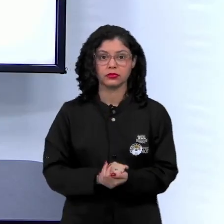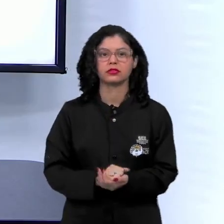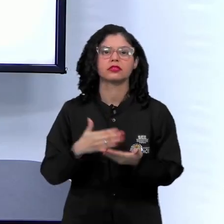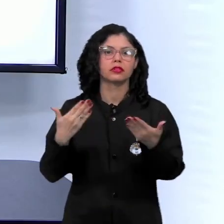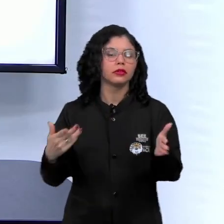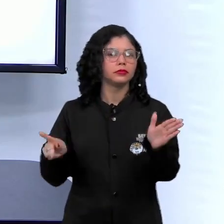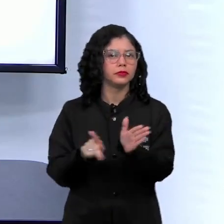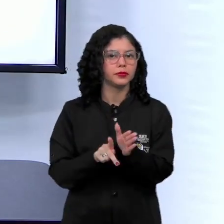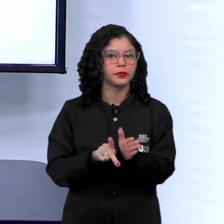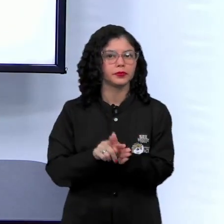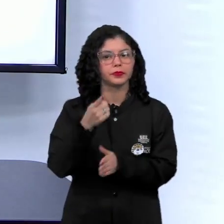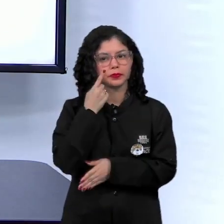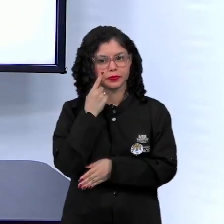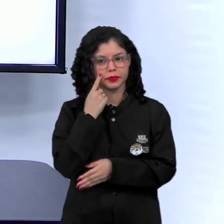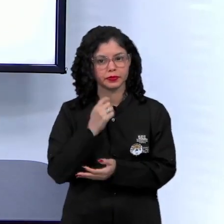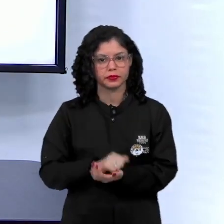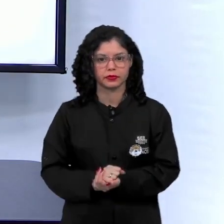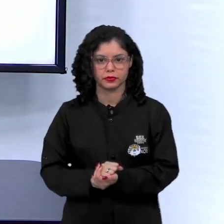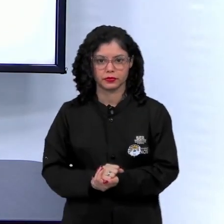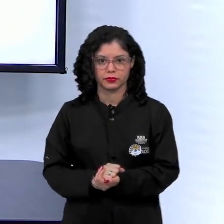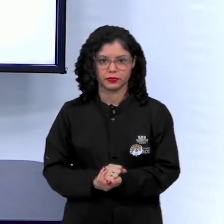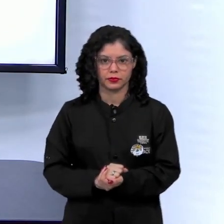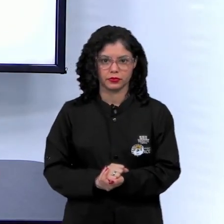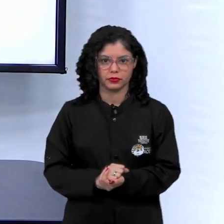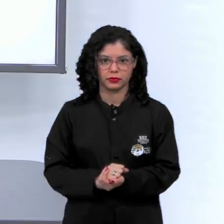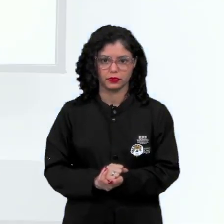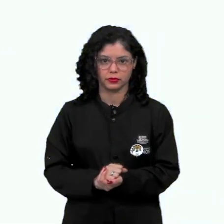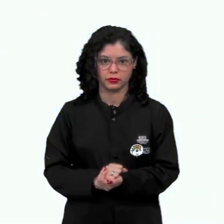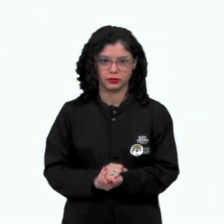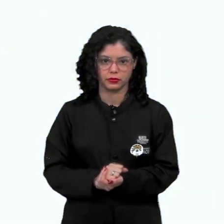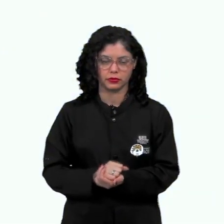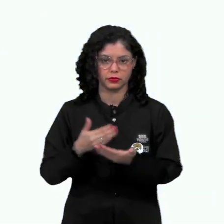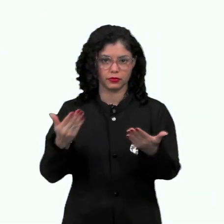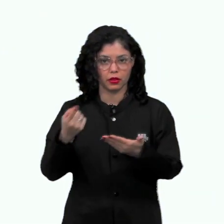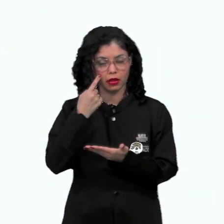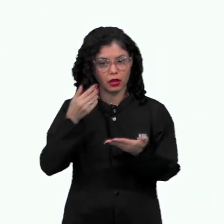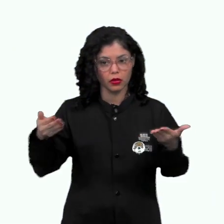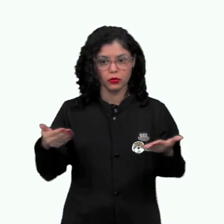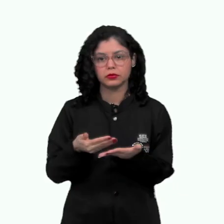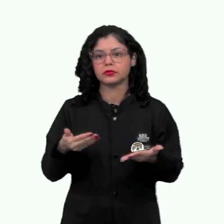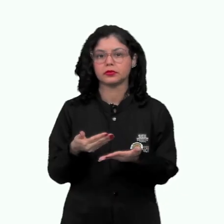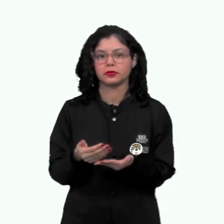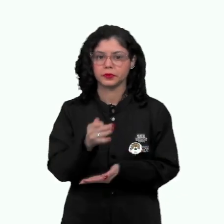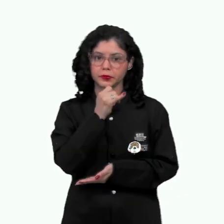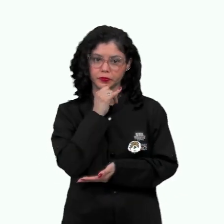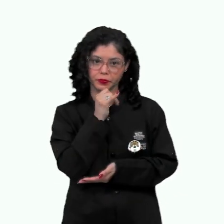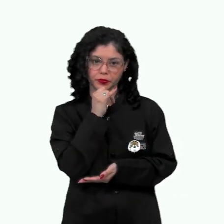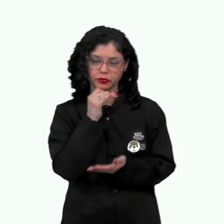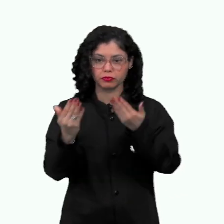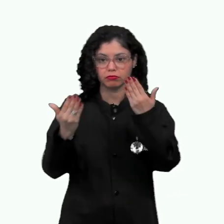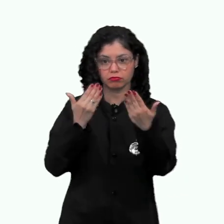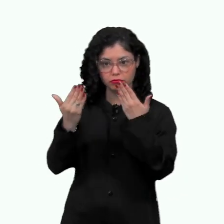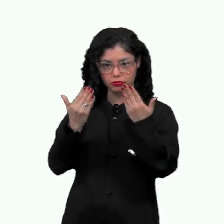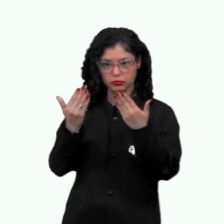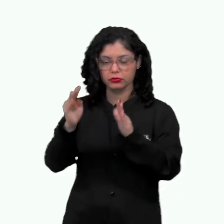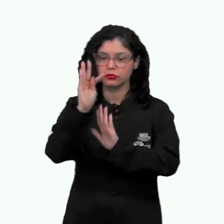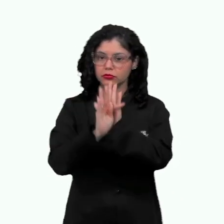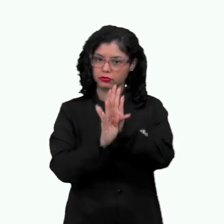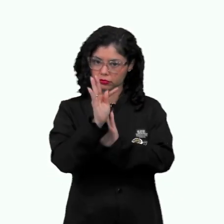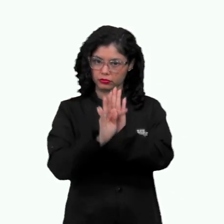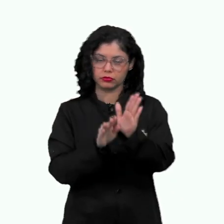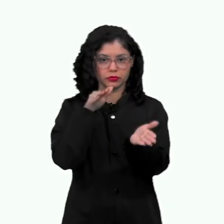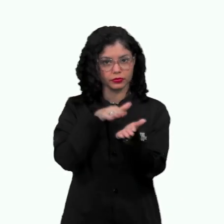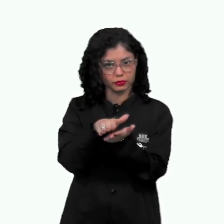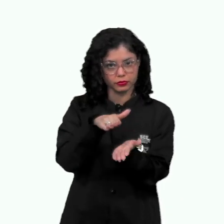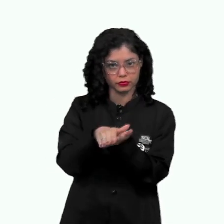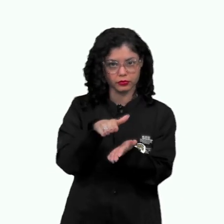seu interesse. Nós vamos observar agora um exemplo comparativo em um texto